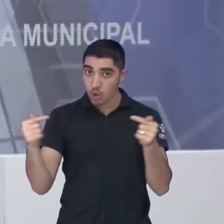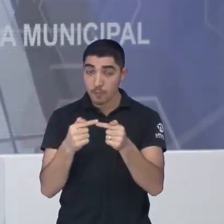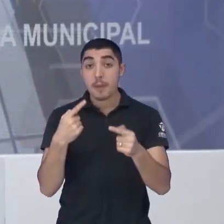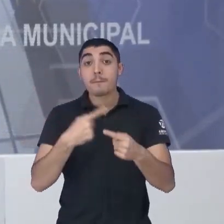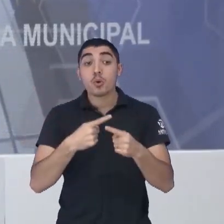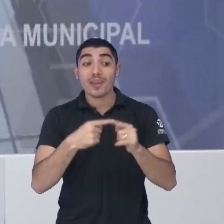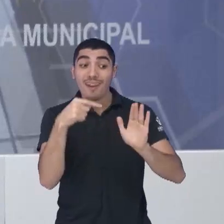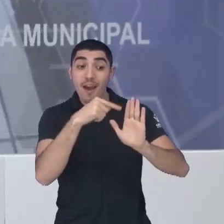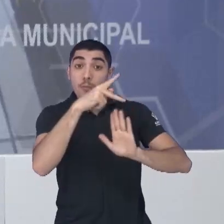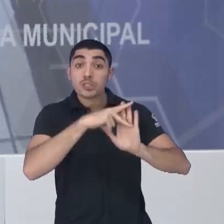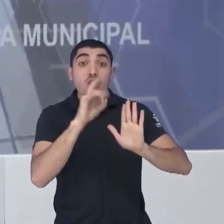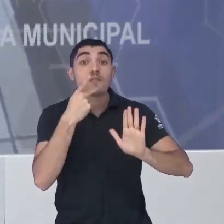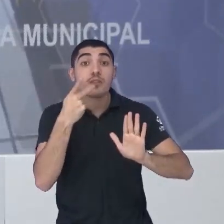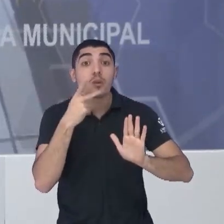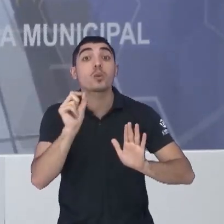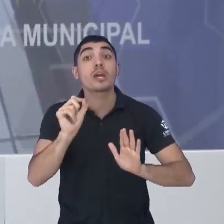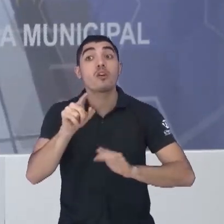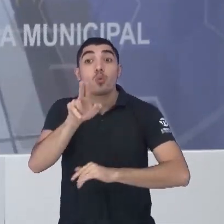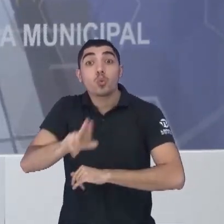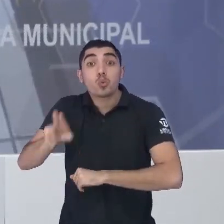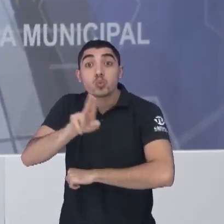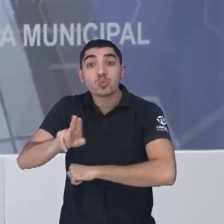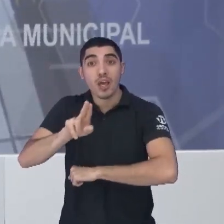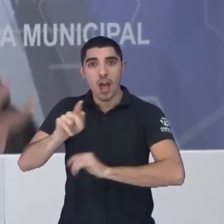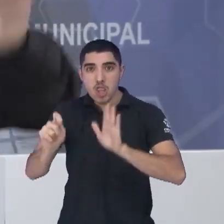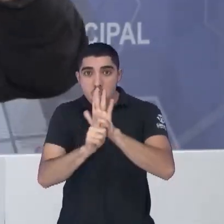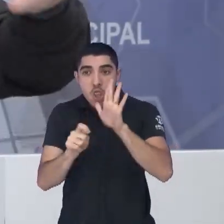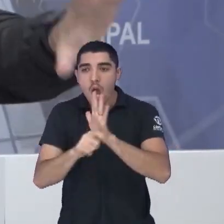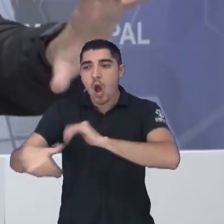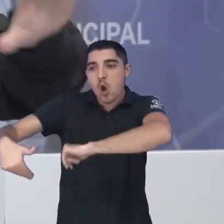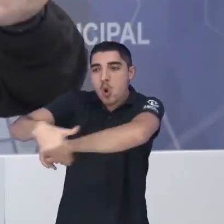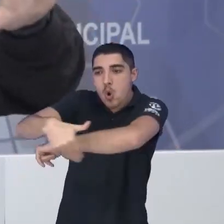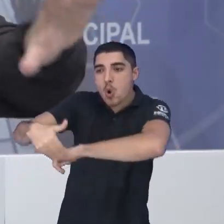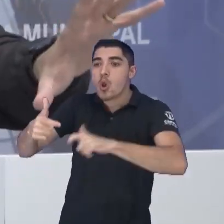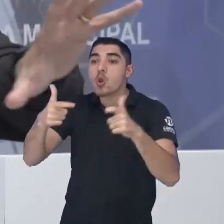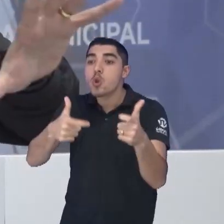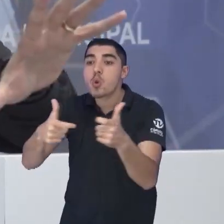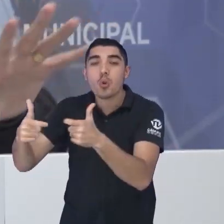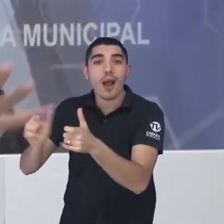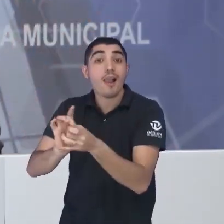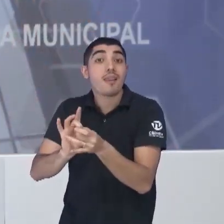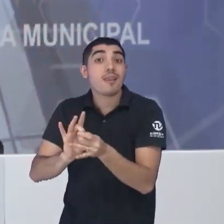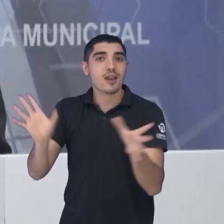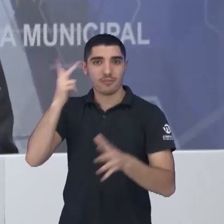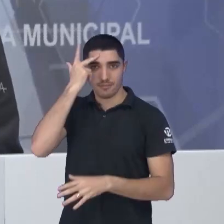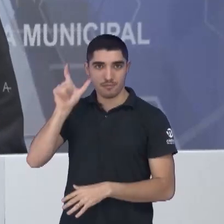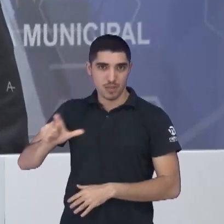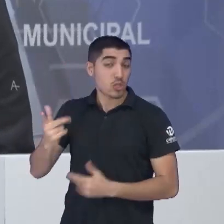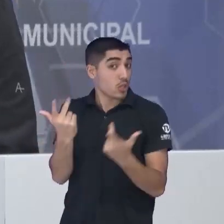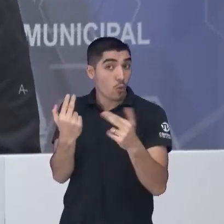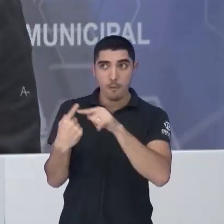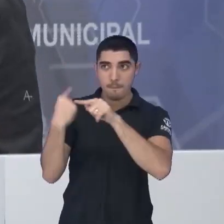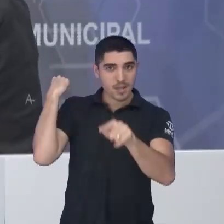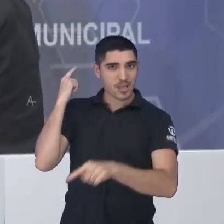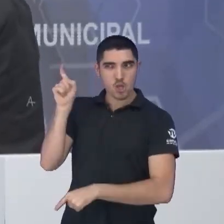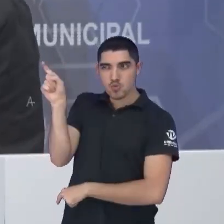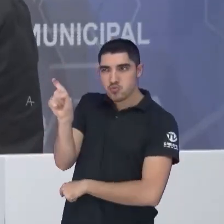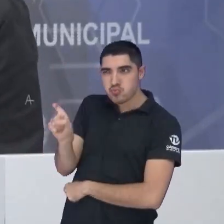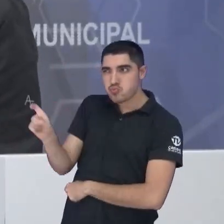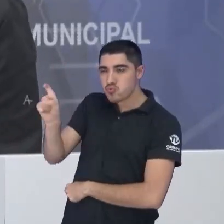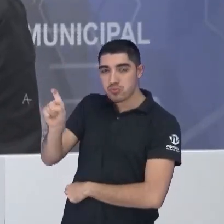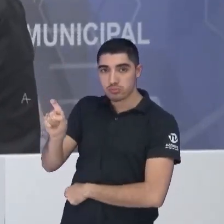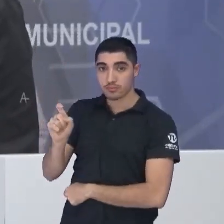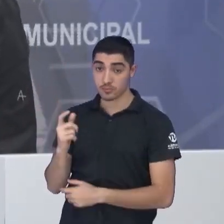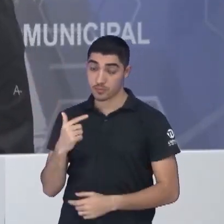no espaço público. É possível fazer, assim como foi feito na questão da pichação. Eu não quero